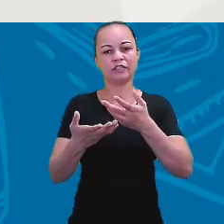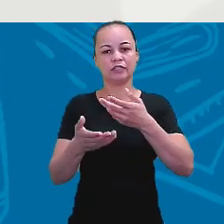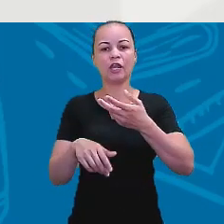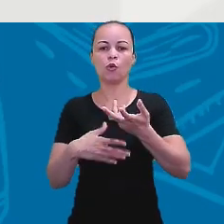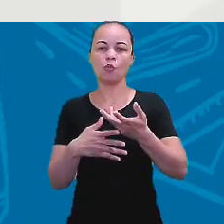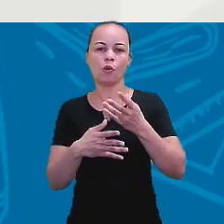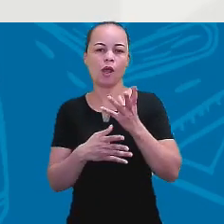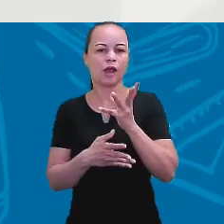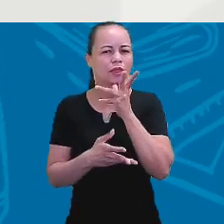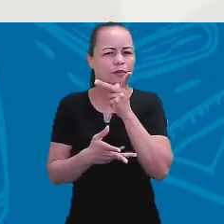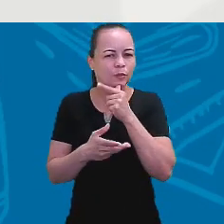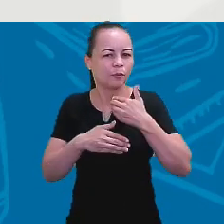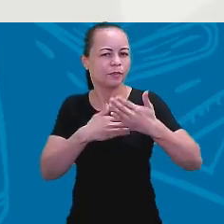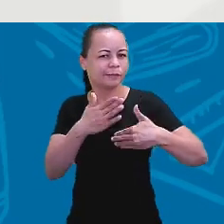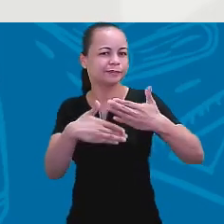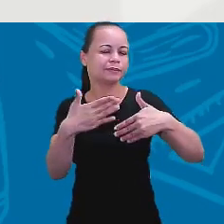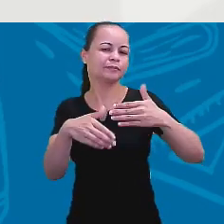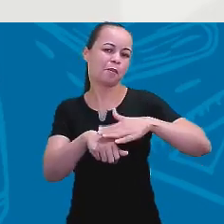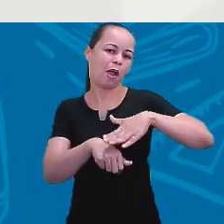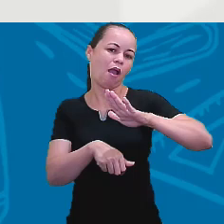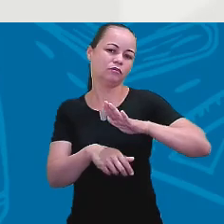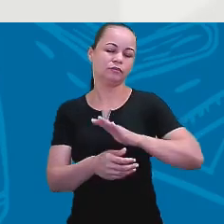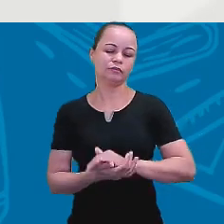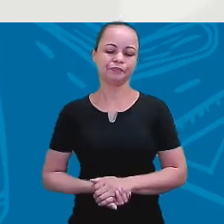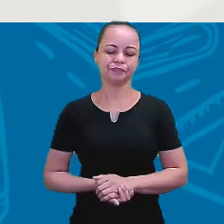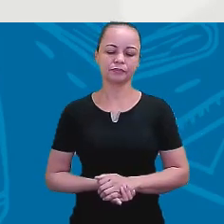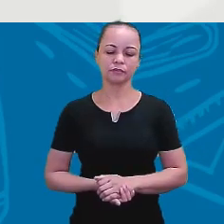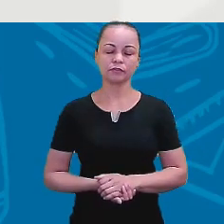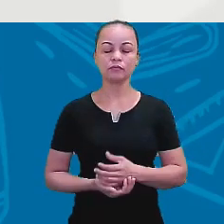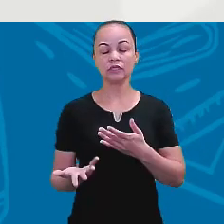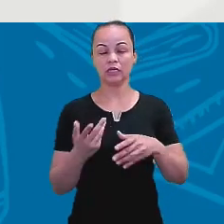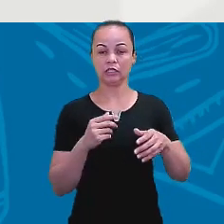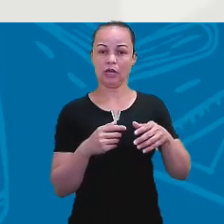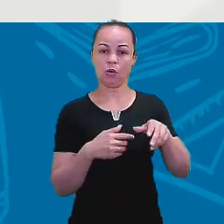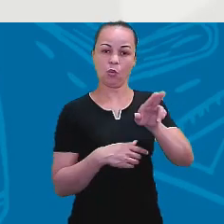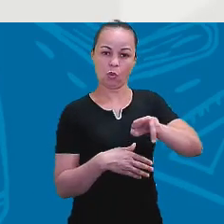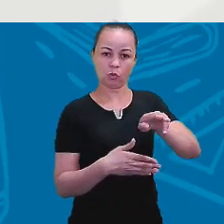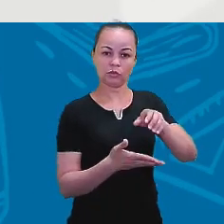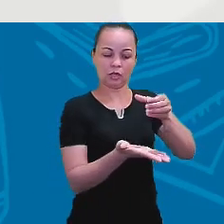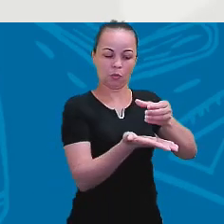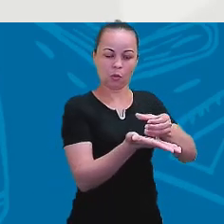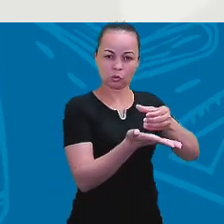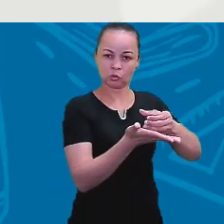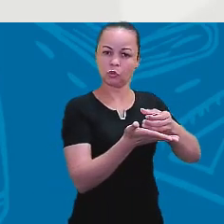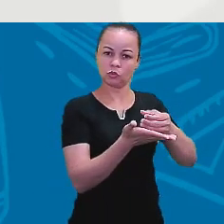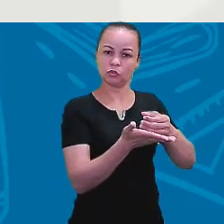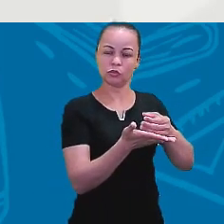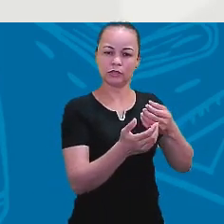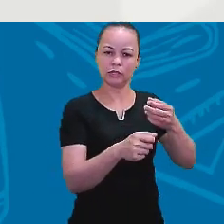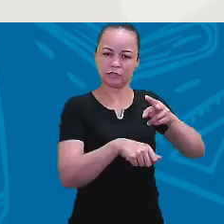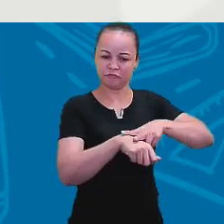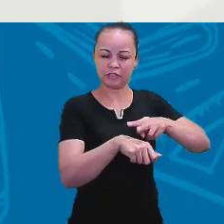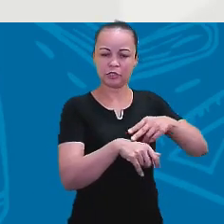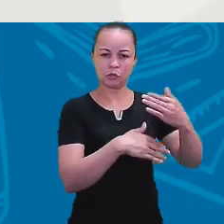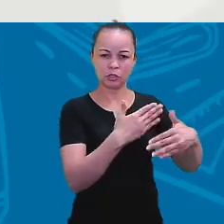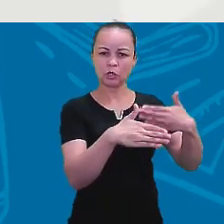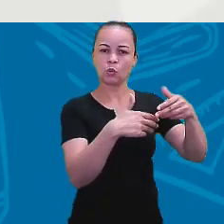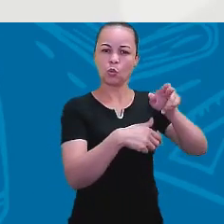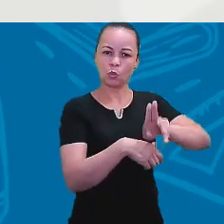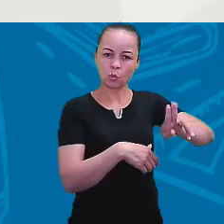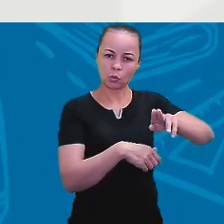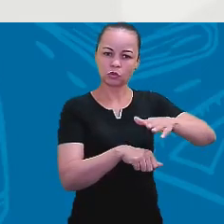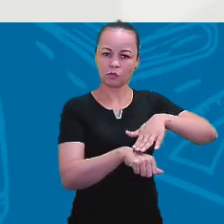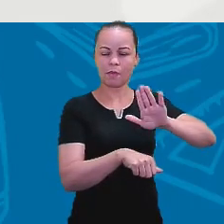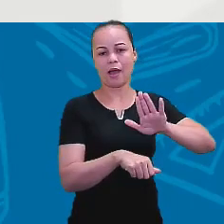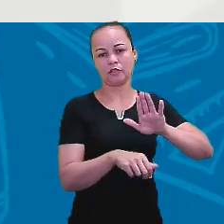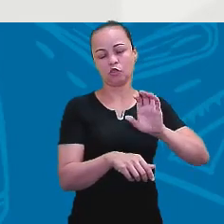maior. Então, entre usar produtos descartáveis e produtos que são mais duráveis, que têm uma vida de uso maior, é